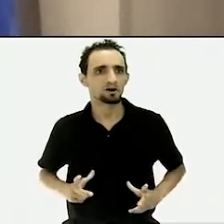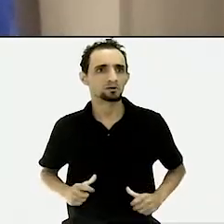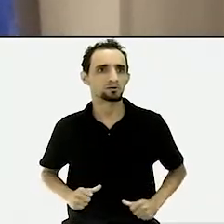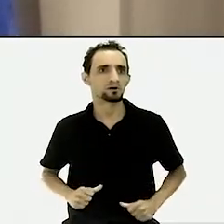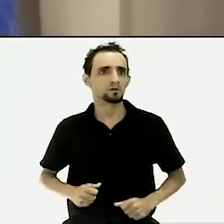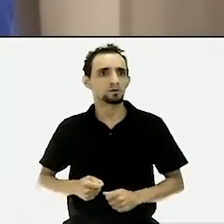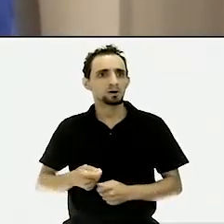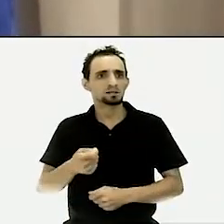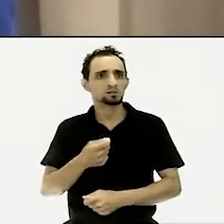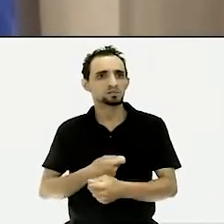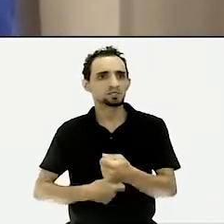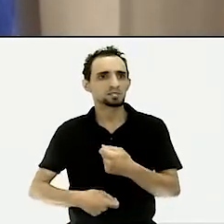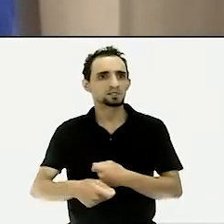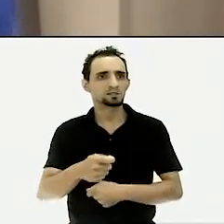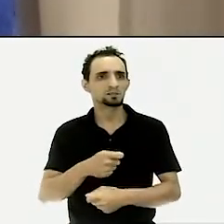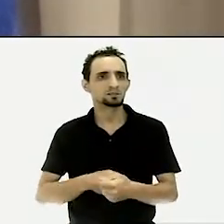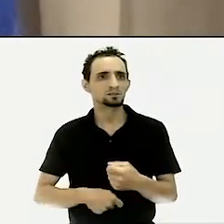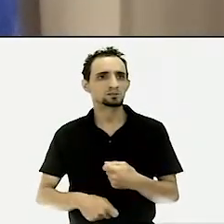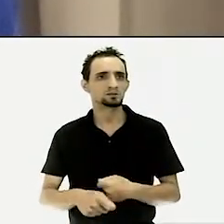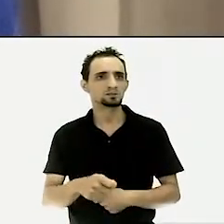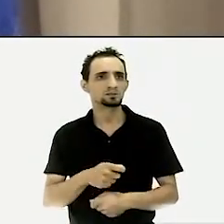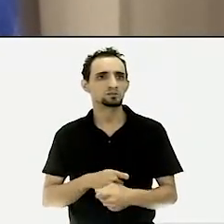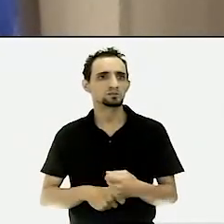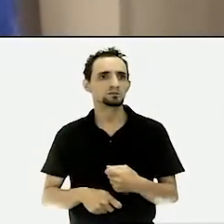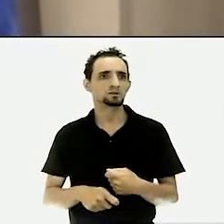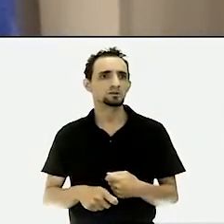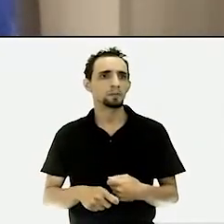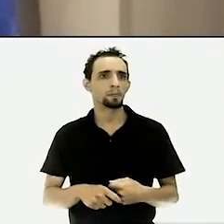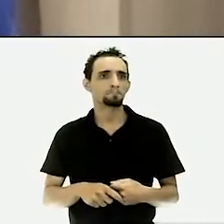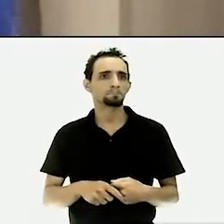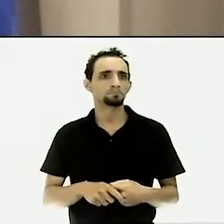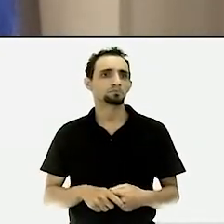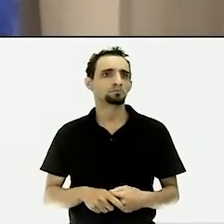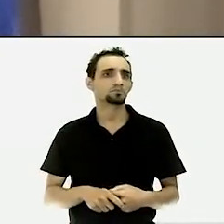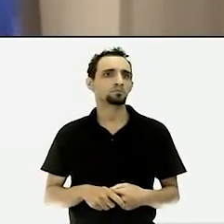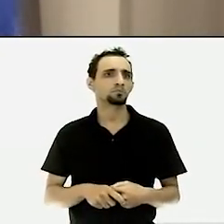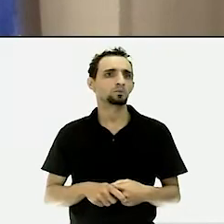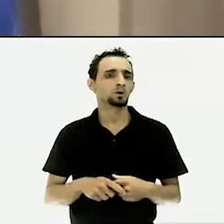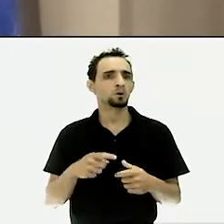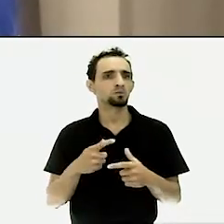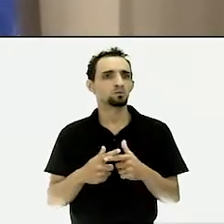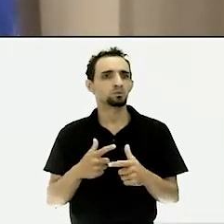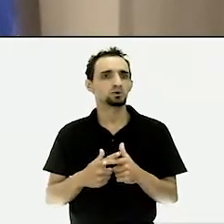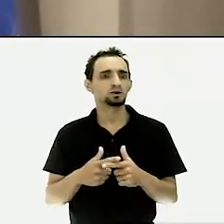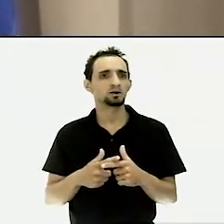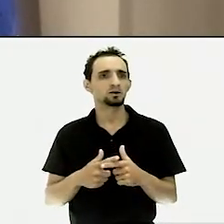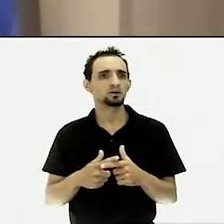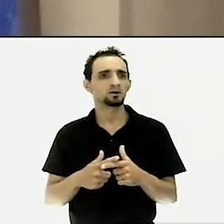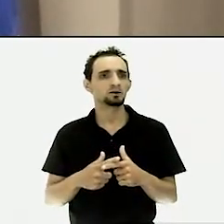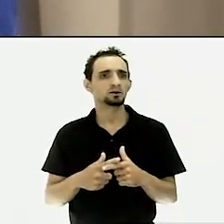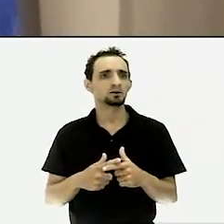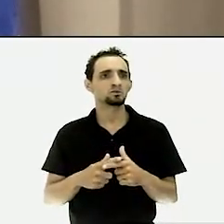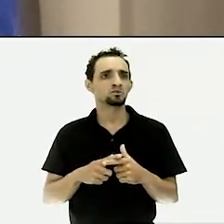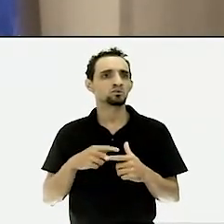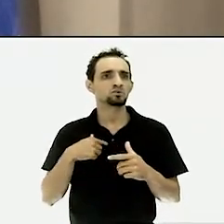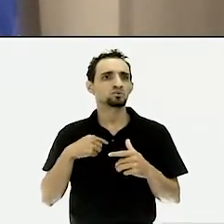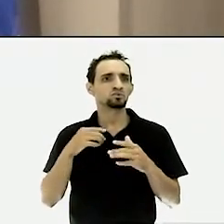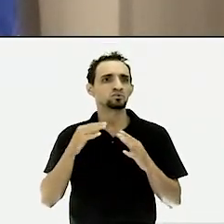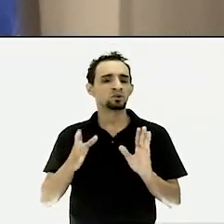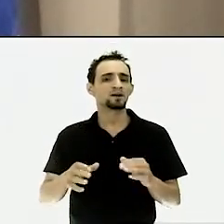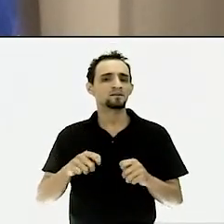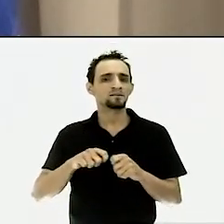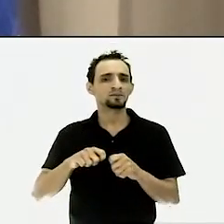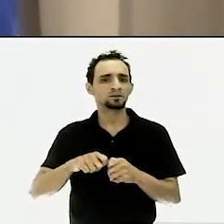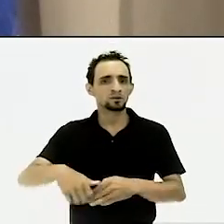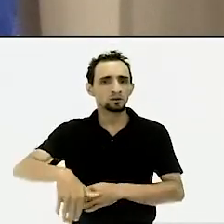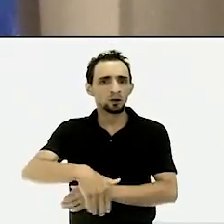licitação. Jamais ia concordar com isso aí, eu tenho 25 anos lá, fui barraqueiro de rua, ali